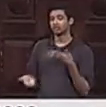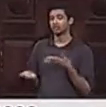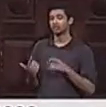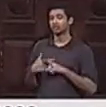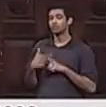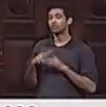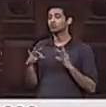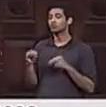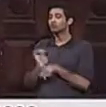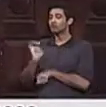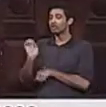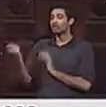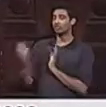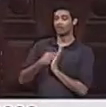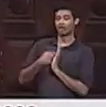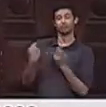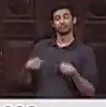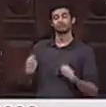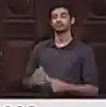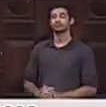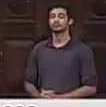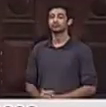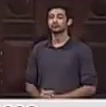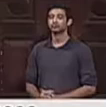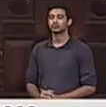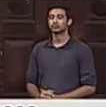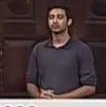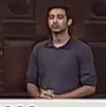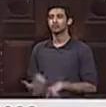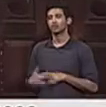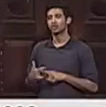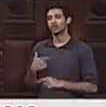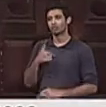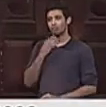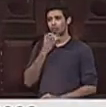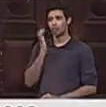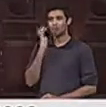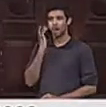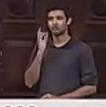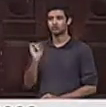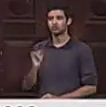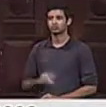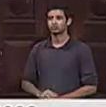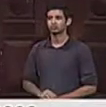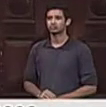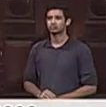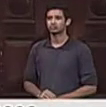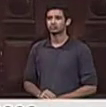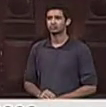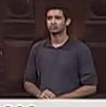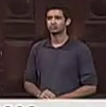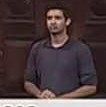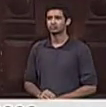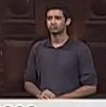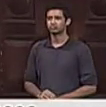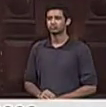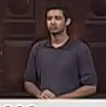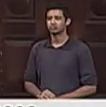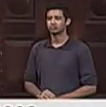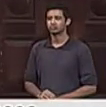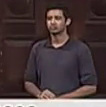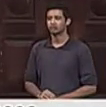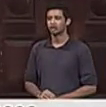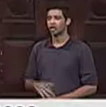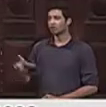dessas mesmas empresas. Sem contar que eu acho, que, como disse aqui mais cedo o deputado Conte Bittencourt, e eu concordo, qual é o critério para escolher este ou